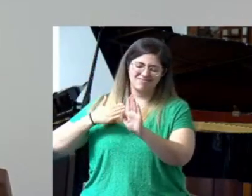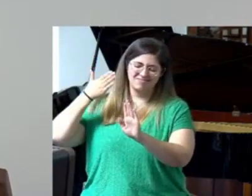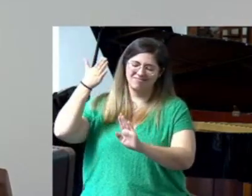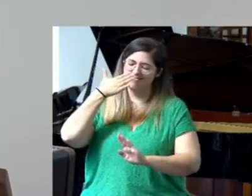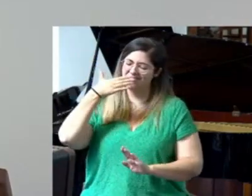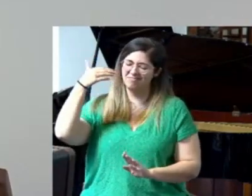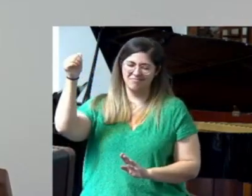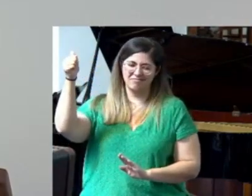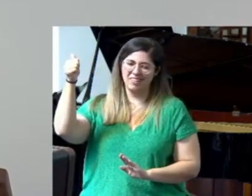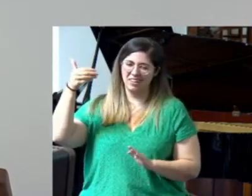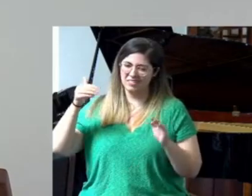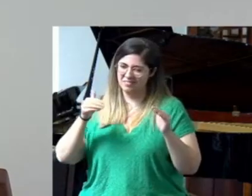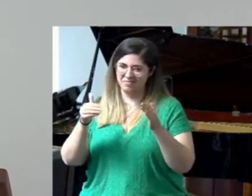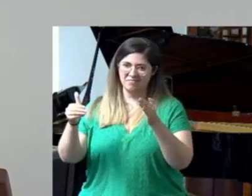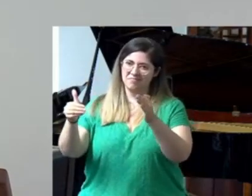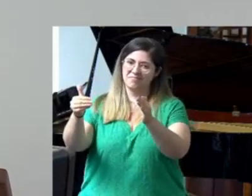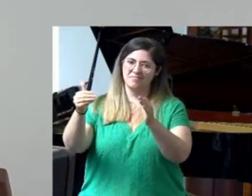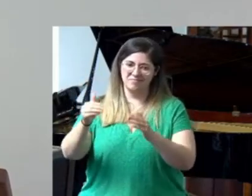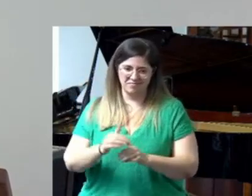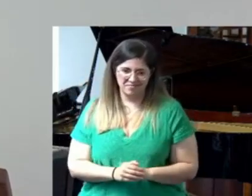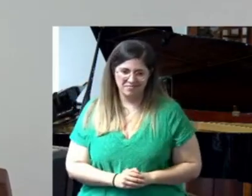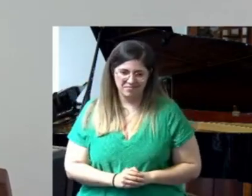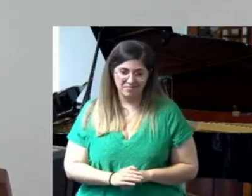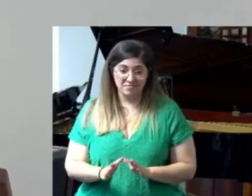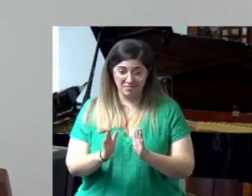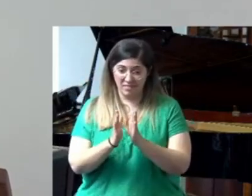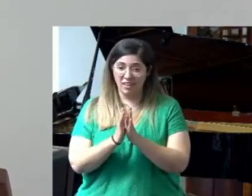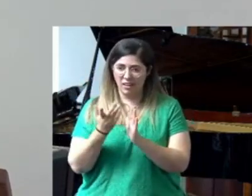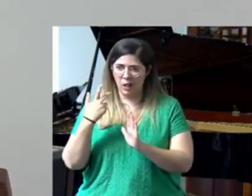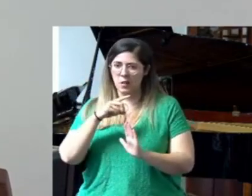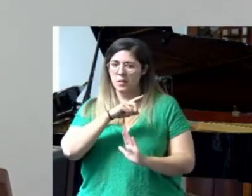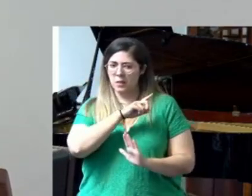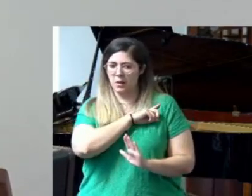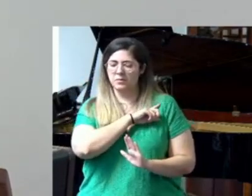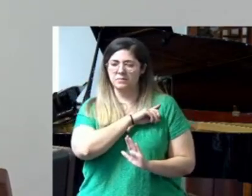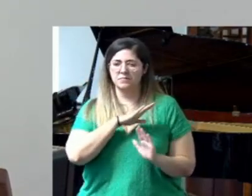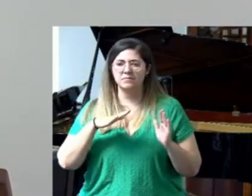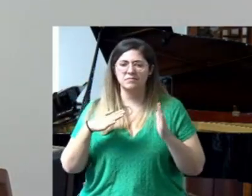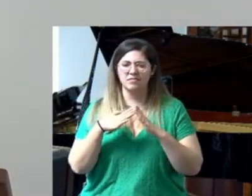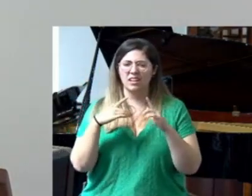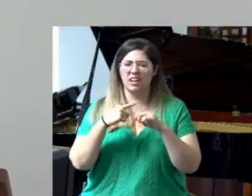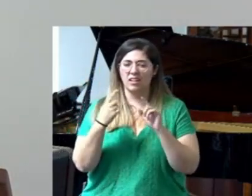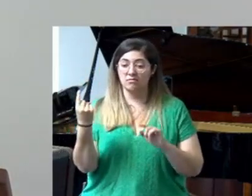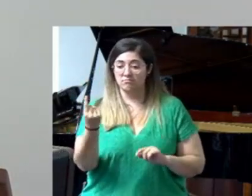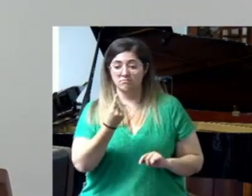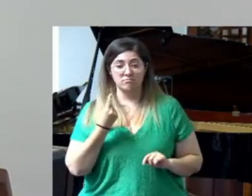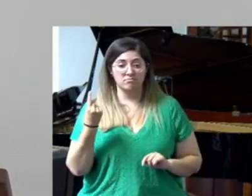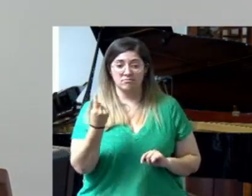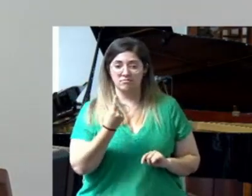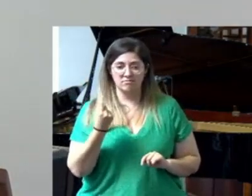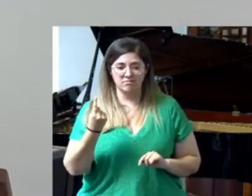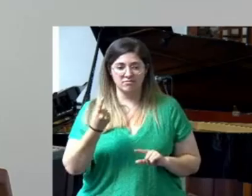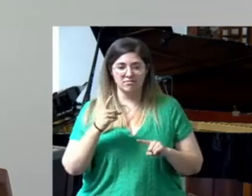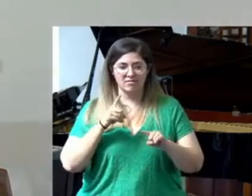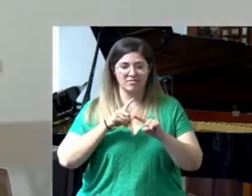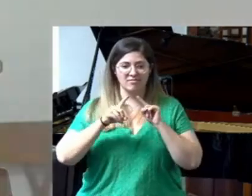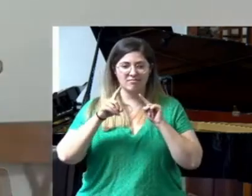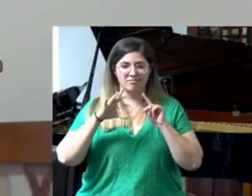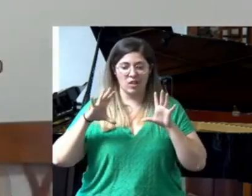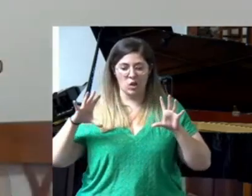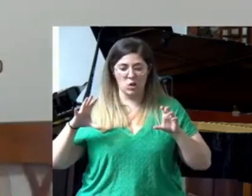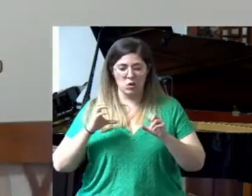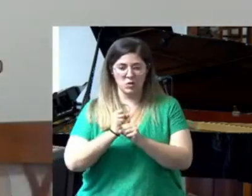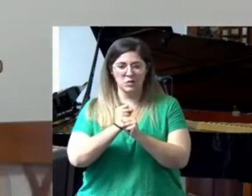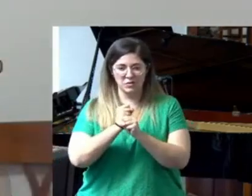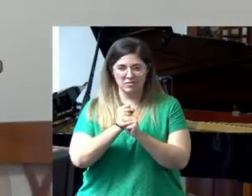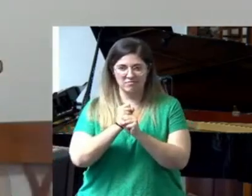fé, você vai chegar lá. Essa é a nossa oração. Por isso a igreja não caminha, não anda em círculos. A igreja anda na direção do